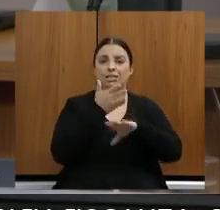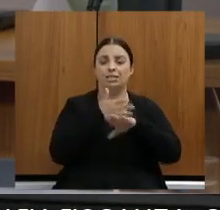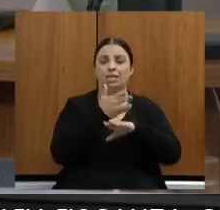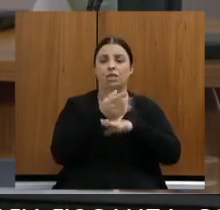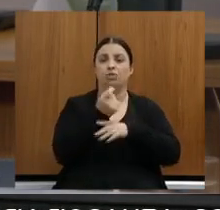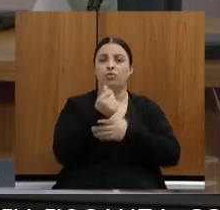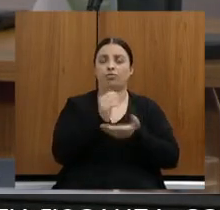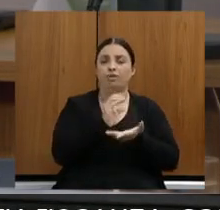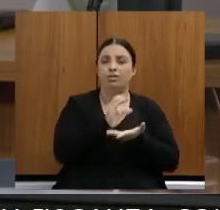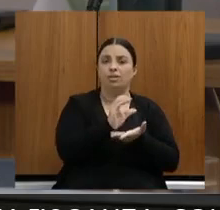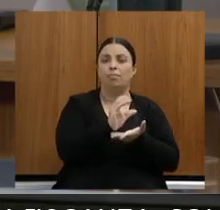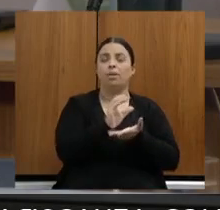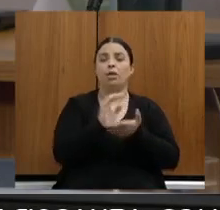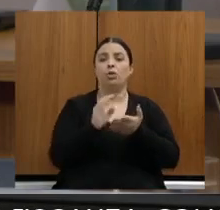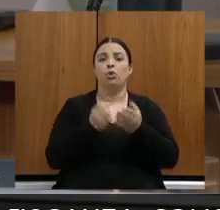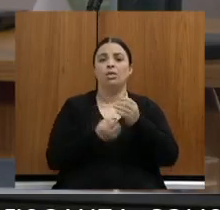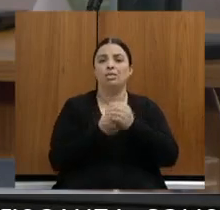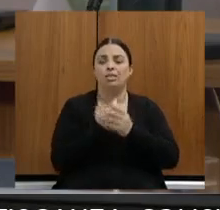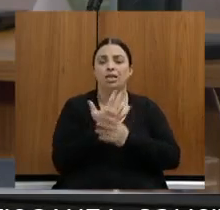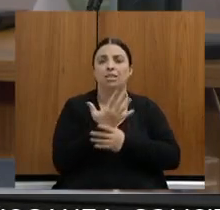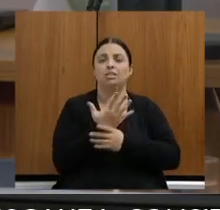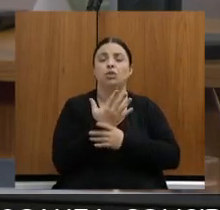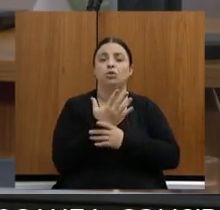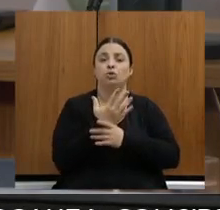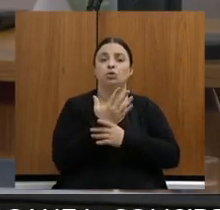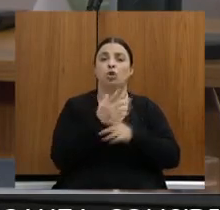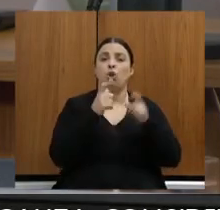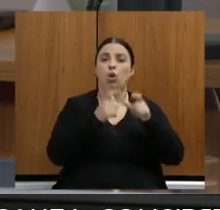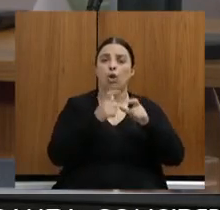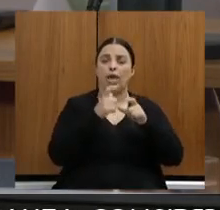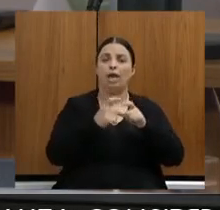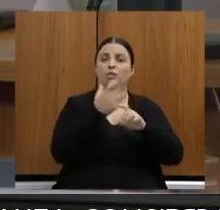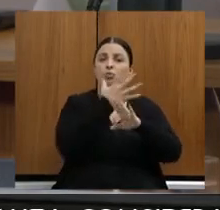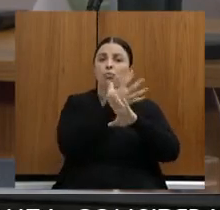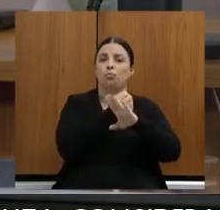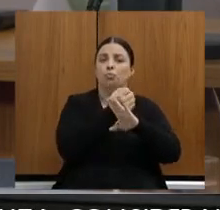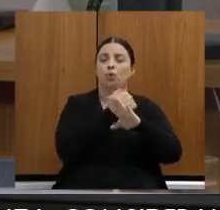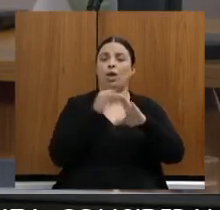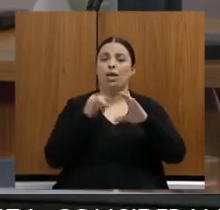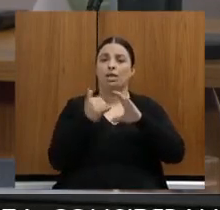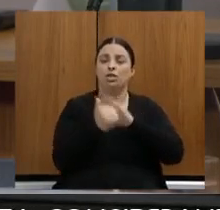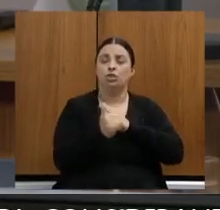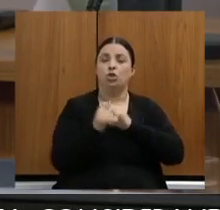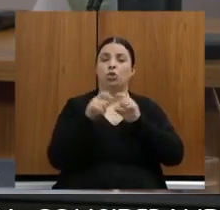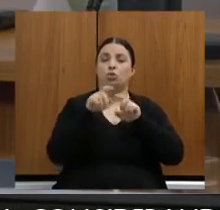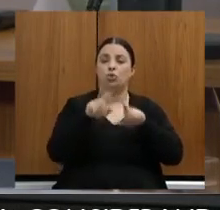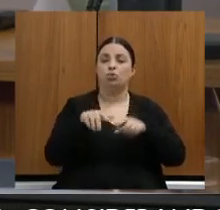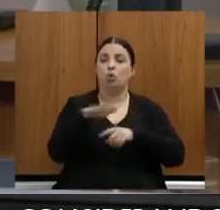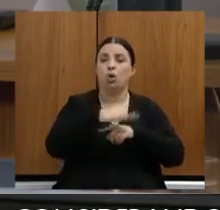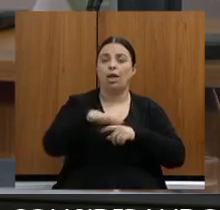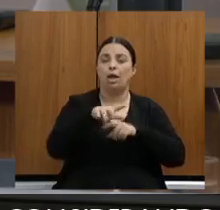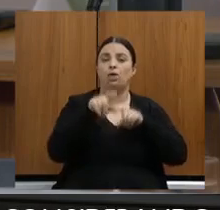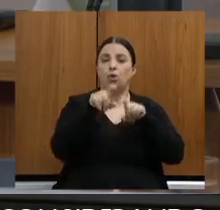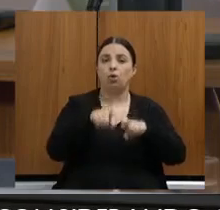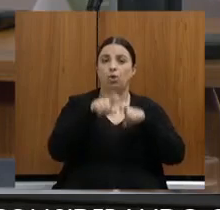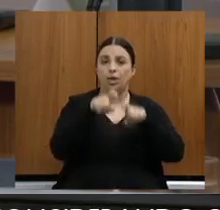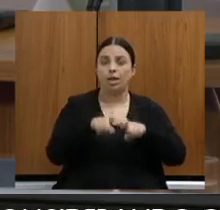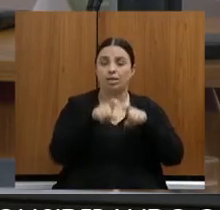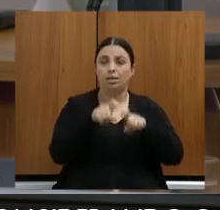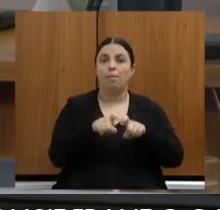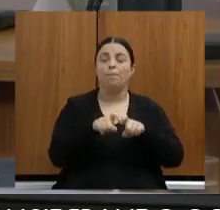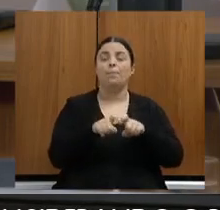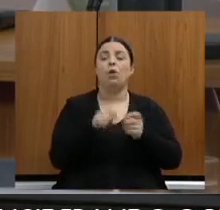instalação de unidade geração de energia solar fotovoltaica em estabelecimentos rurais como forma de reduzir os custos de produção